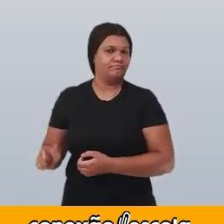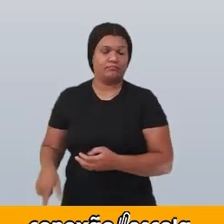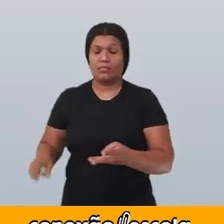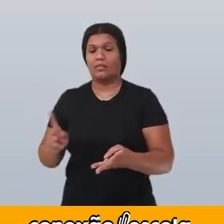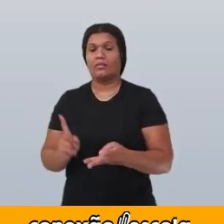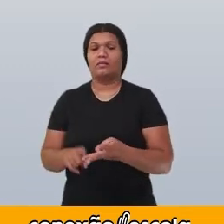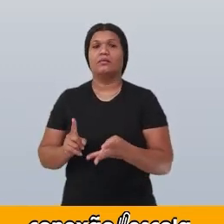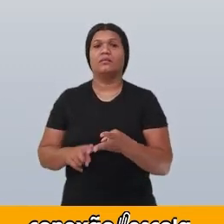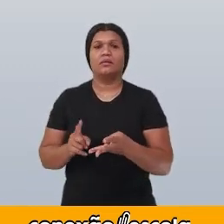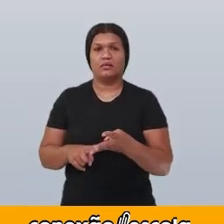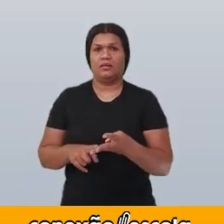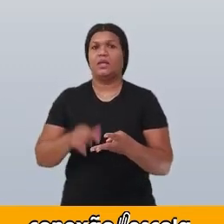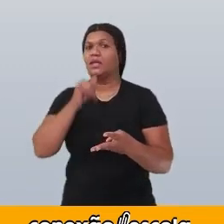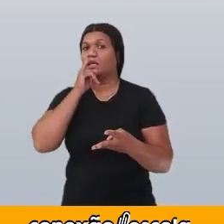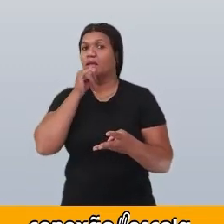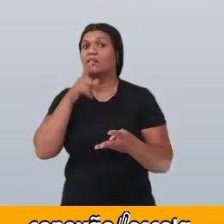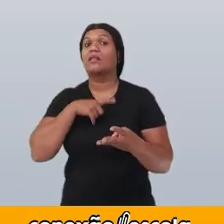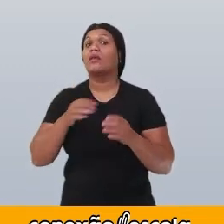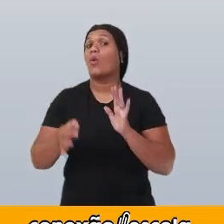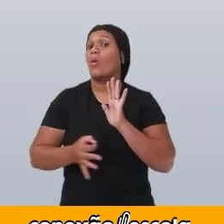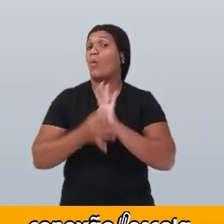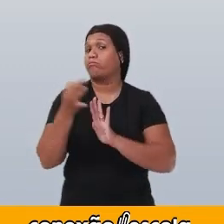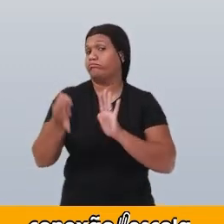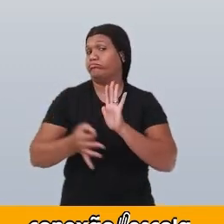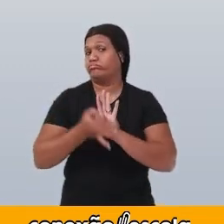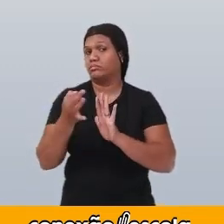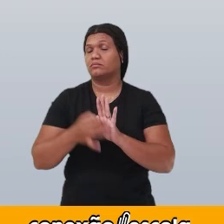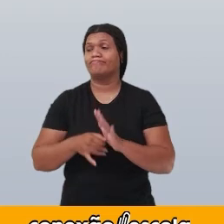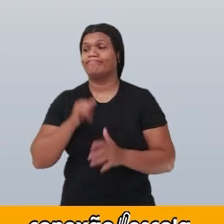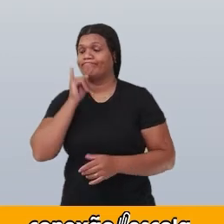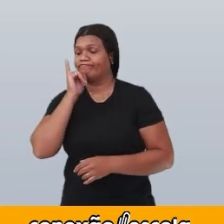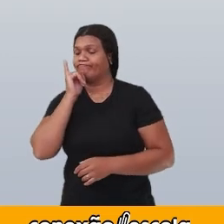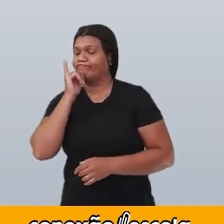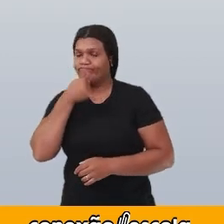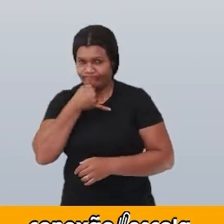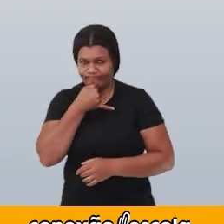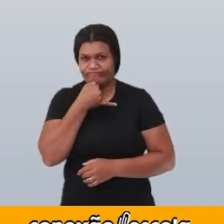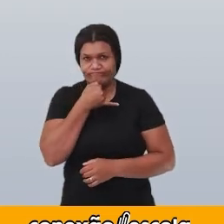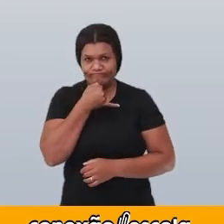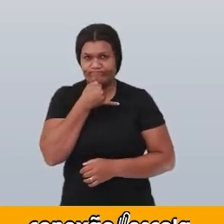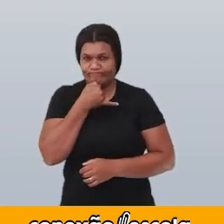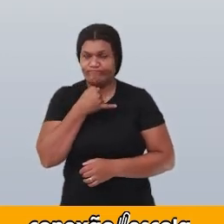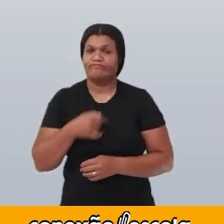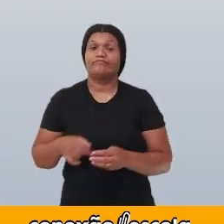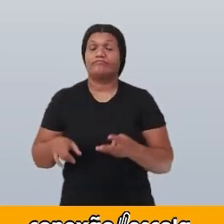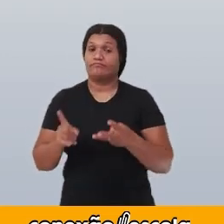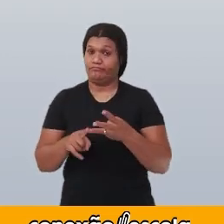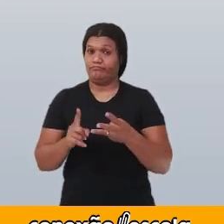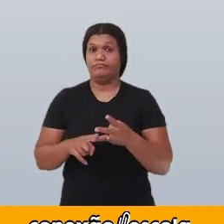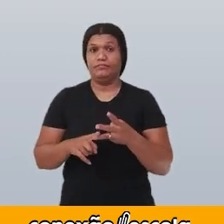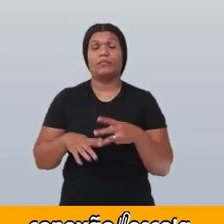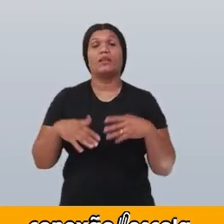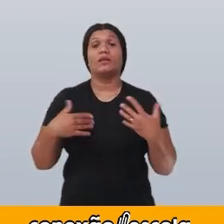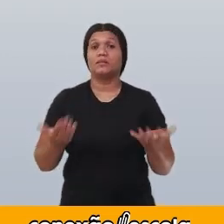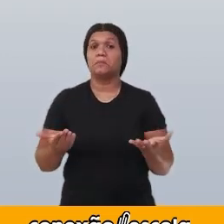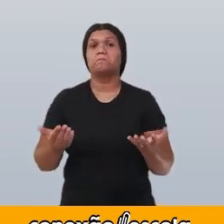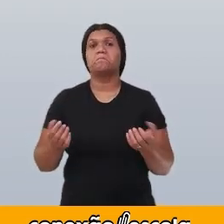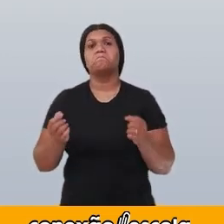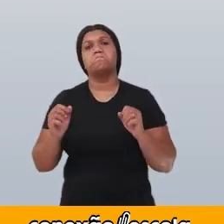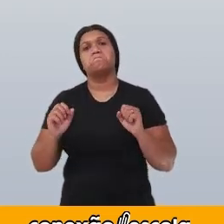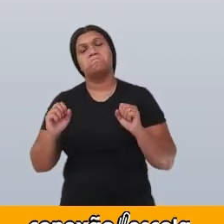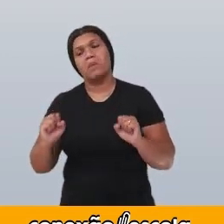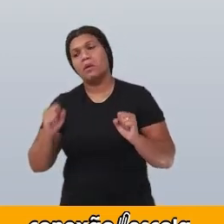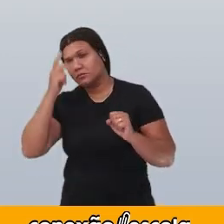terceiro exemplo, nós temos uma opinião, infelizmente. Então, pode ser que alguém não ache